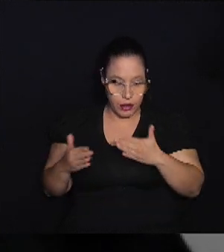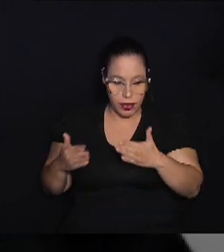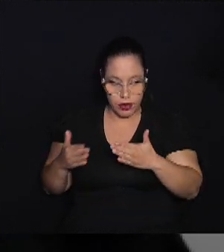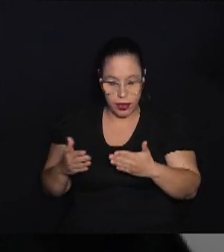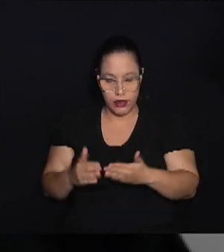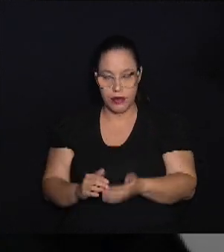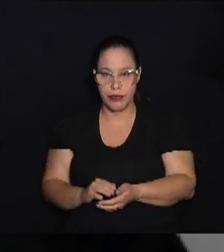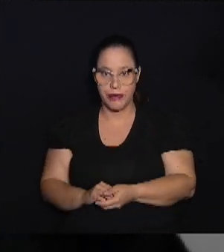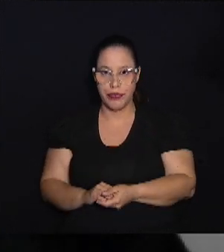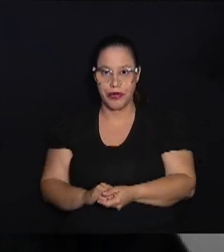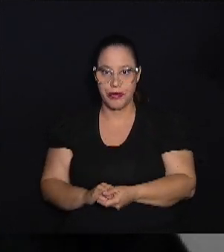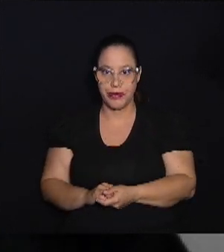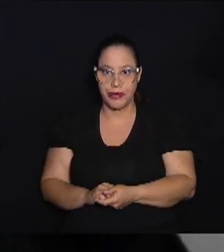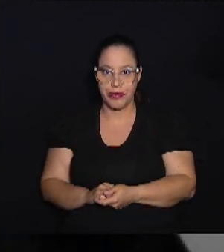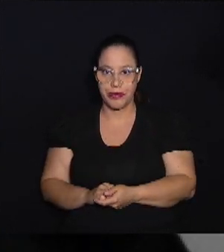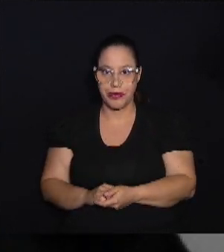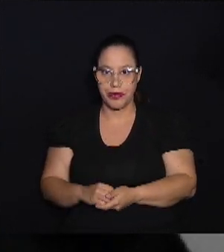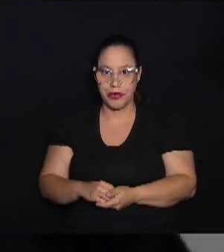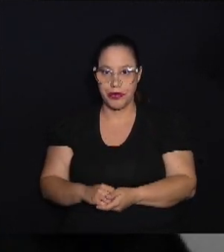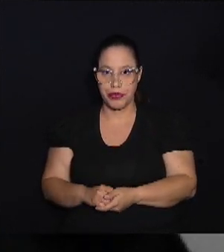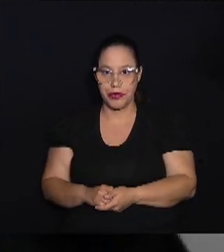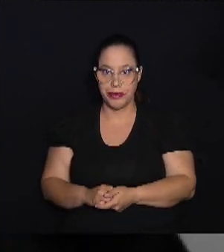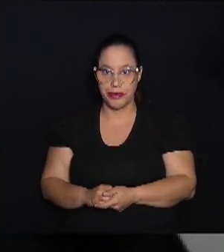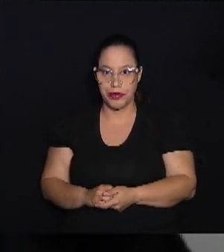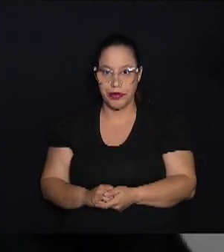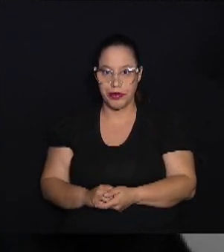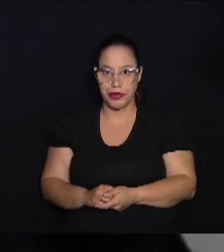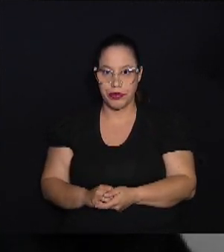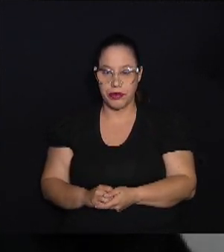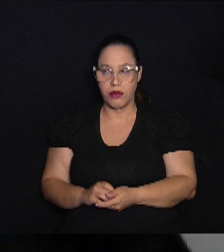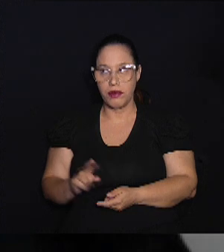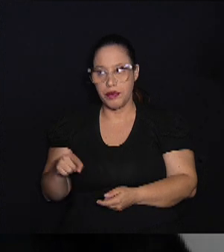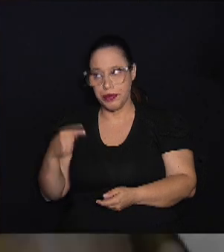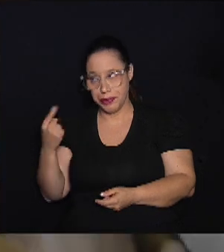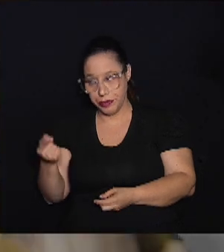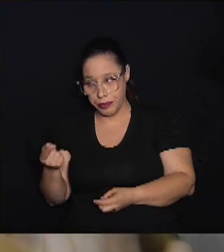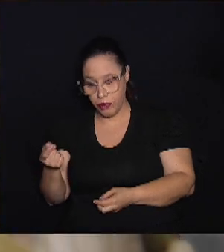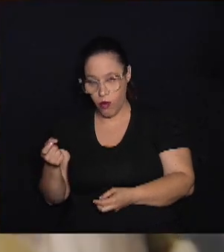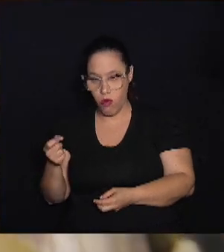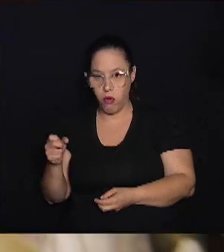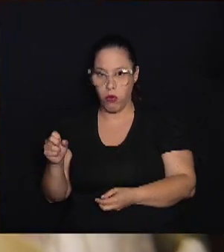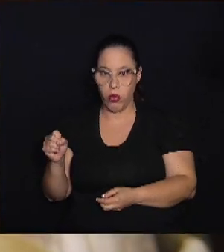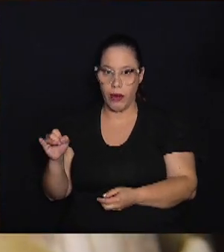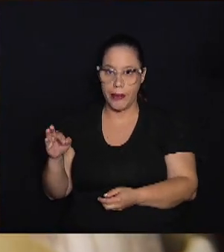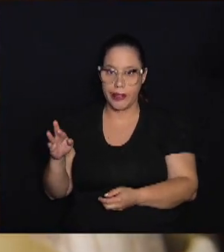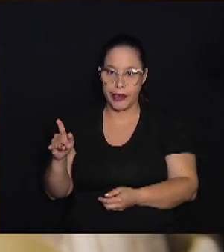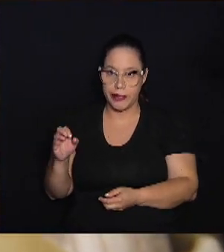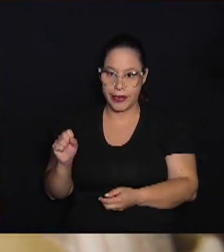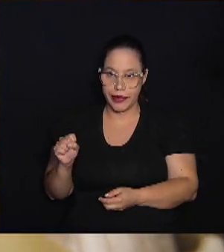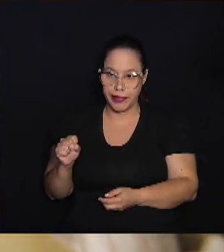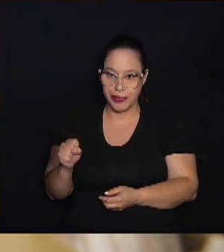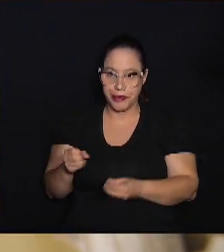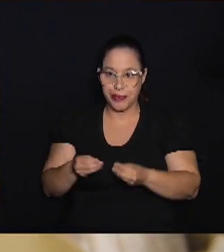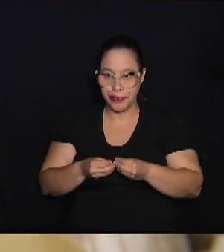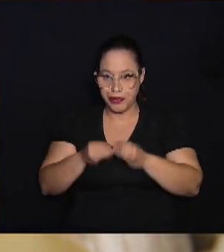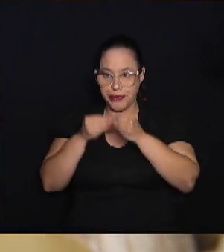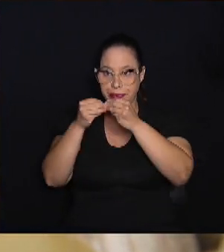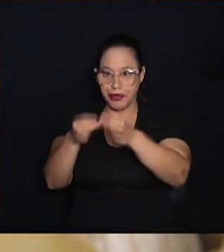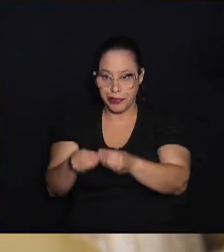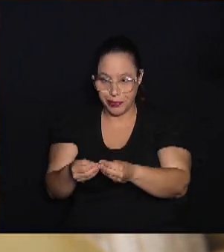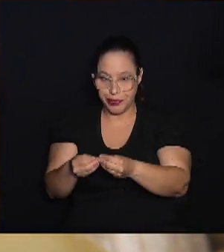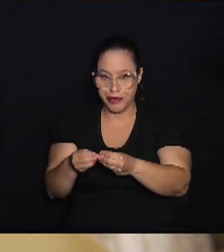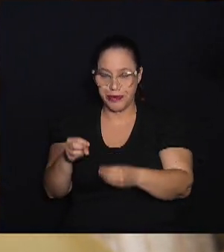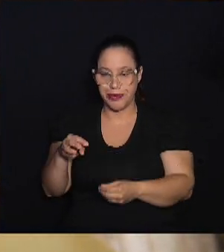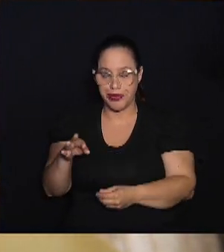ter o maior número de nutrientes possível. Por outro lado, sementes também agregam muitos nutrientes, principalmente